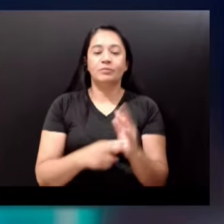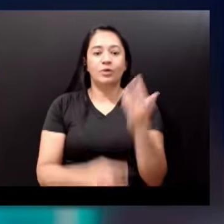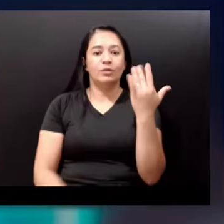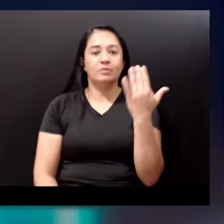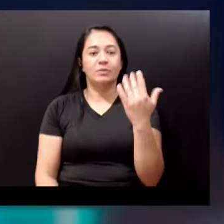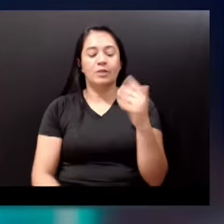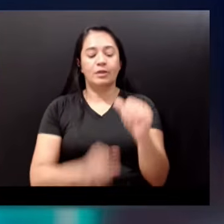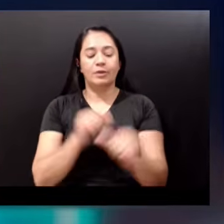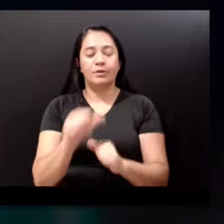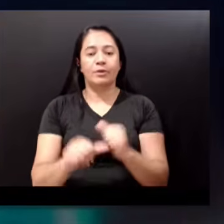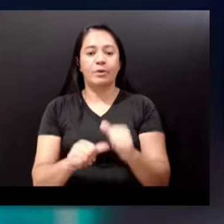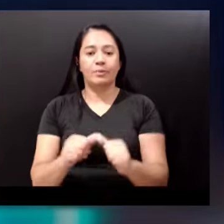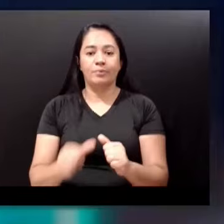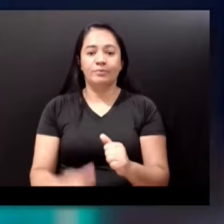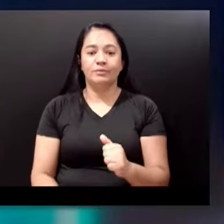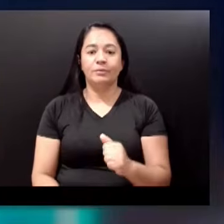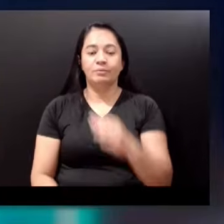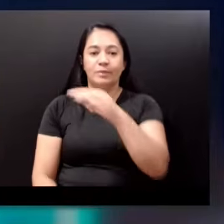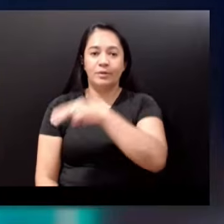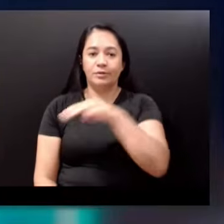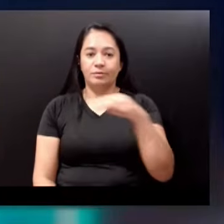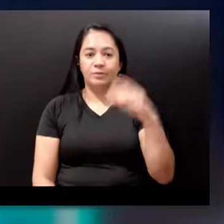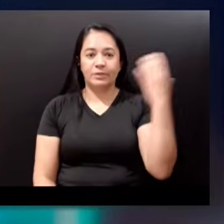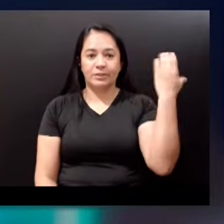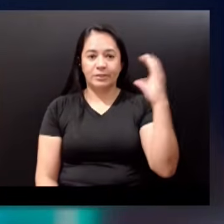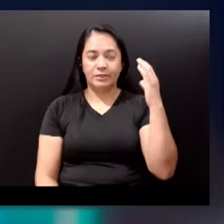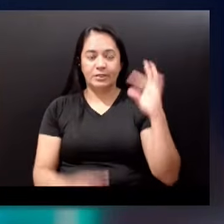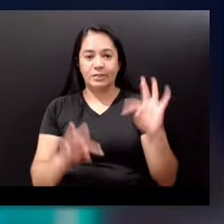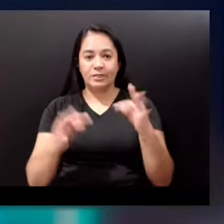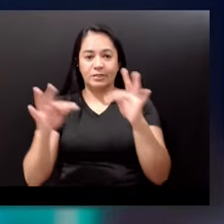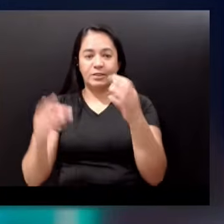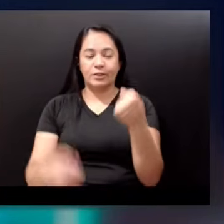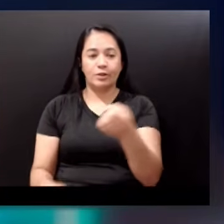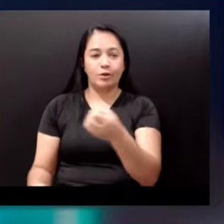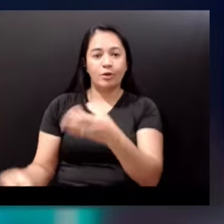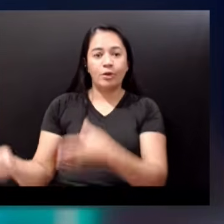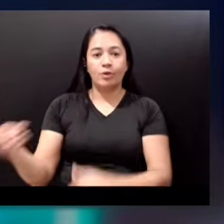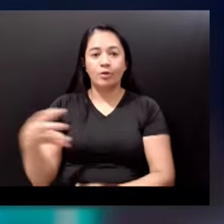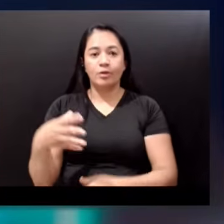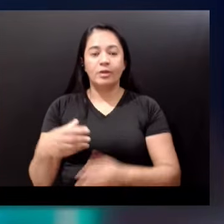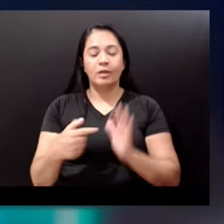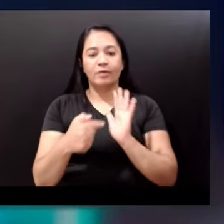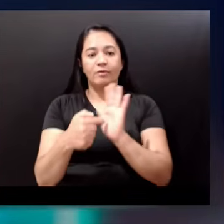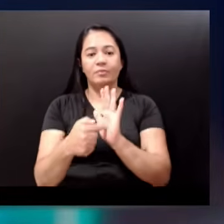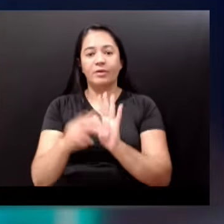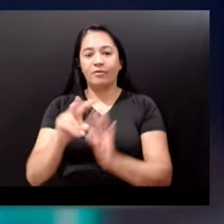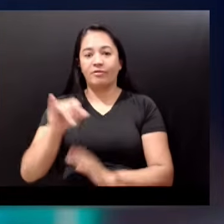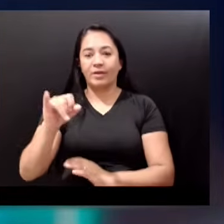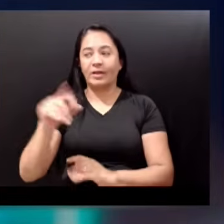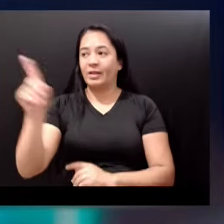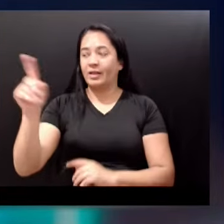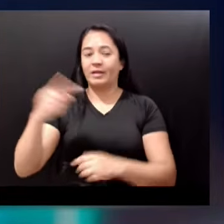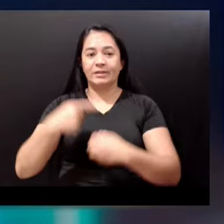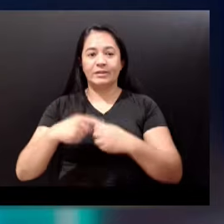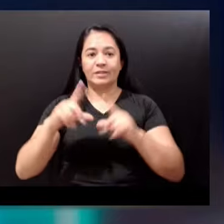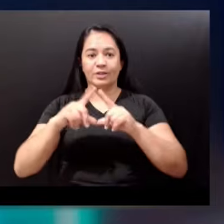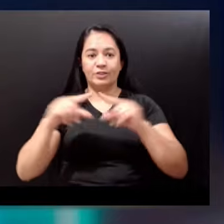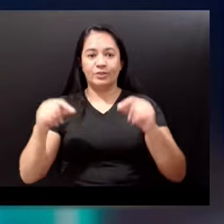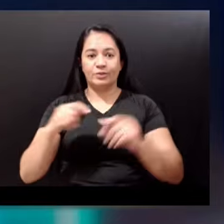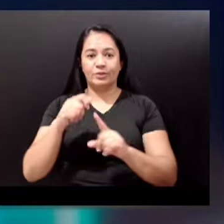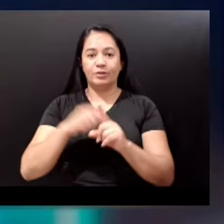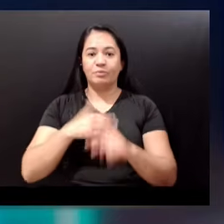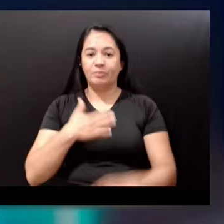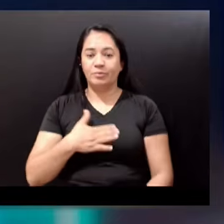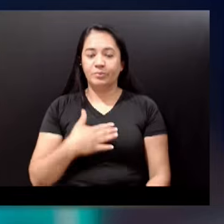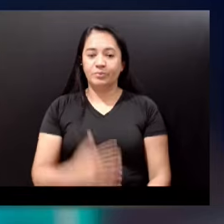para o Ministério da Ciência, Tecnologia e Inovações, que será apresentado em Brasília ainda no mês de agosto. Quando a